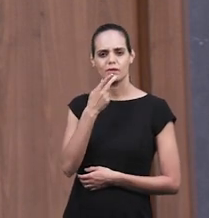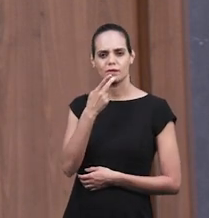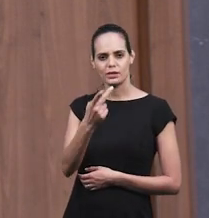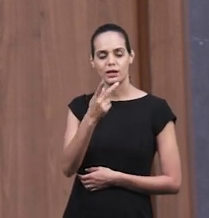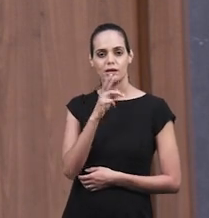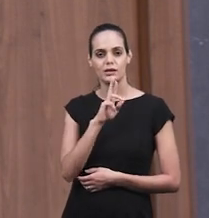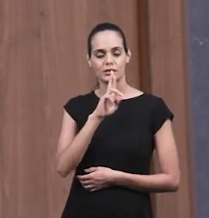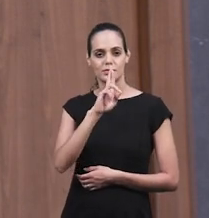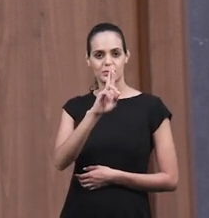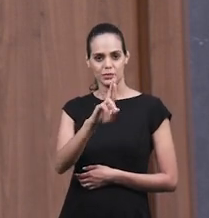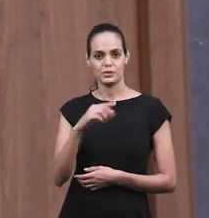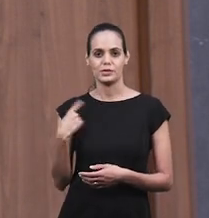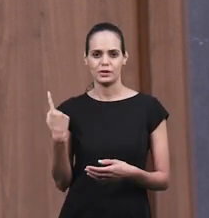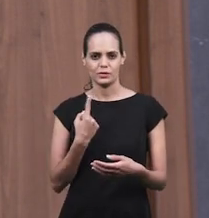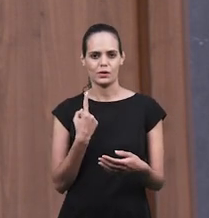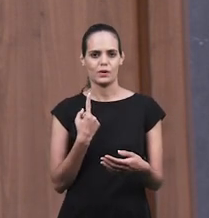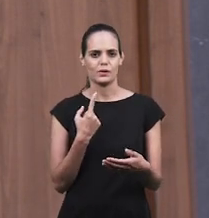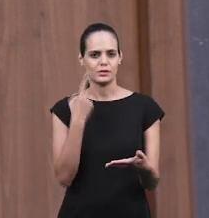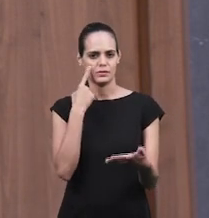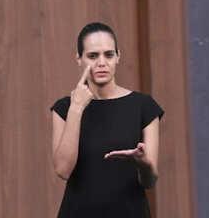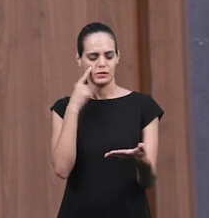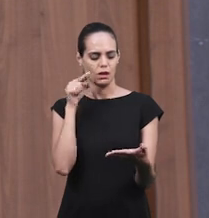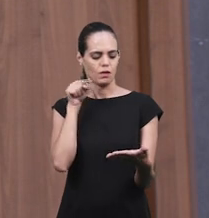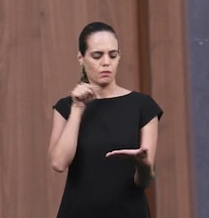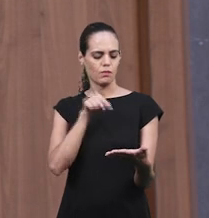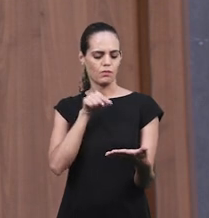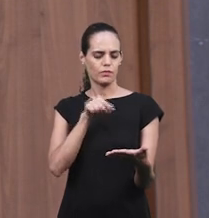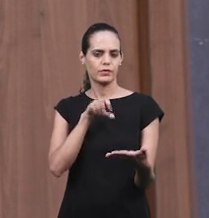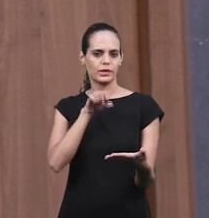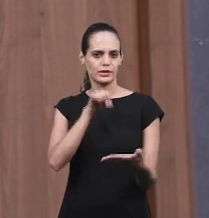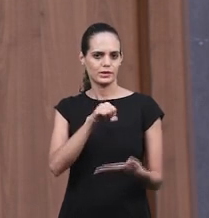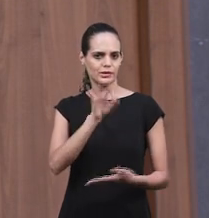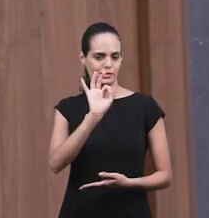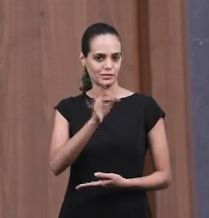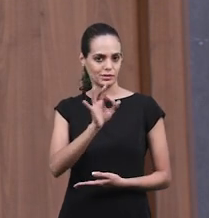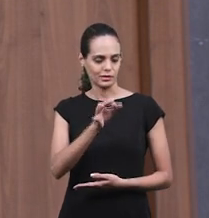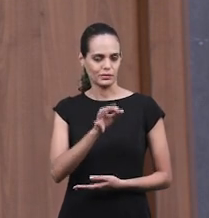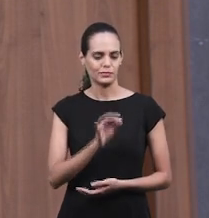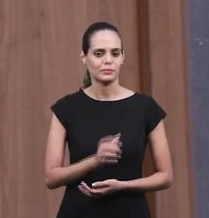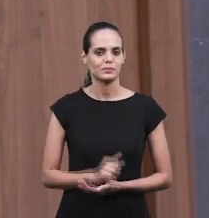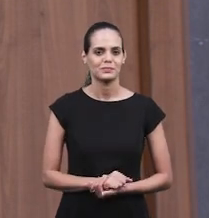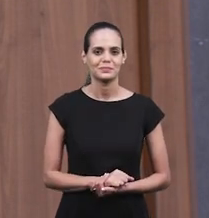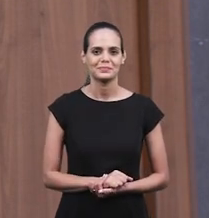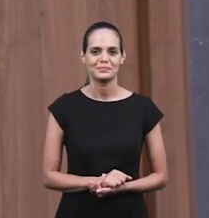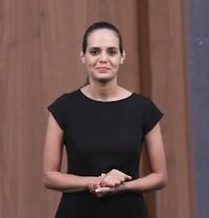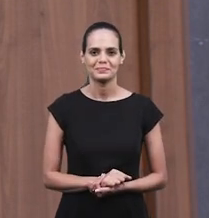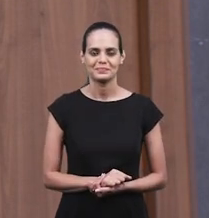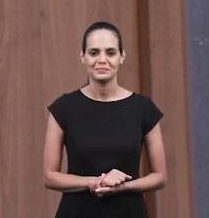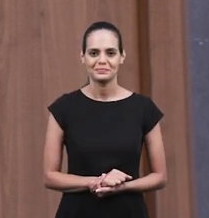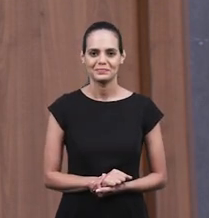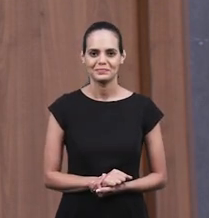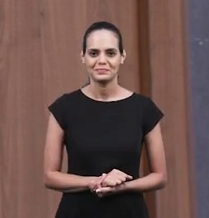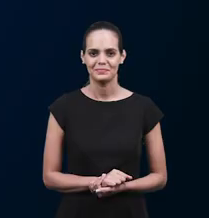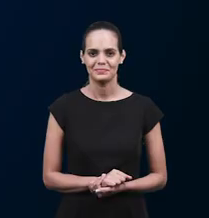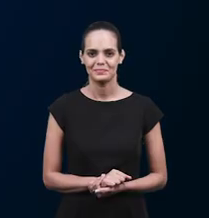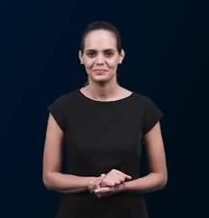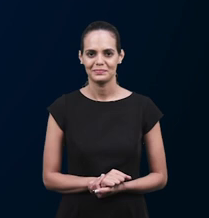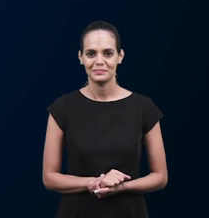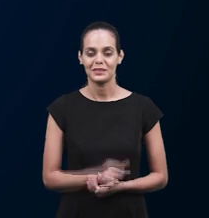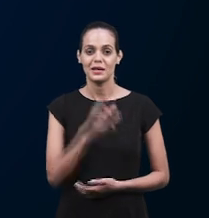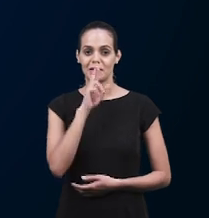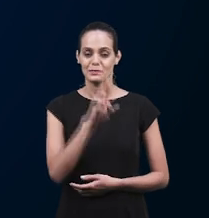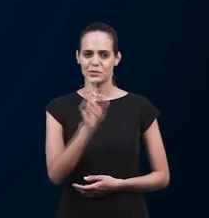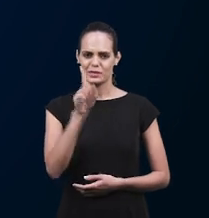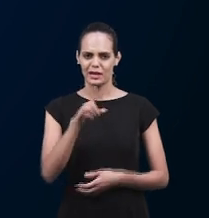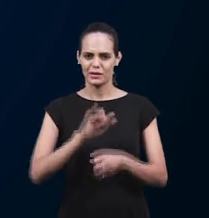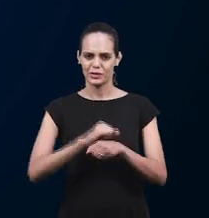4 para nós conferirmos se é isso mesmo que você está falando. Então, vamos ouvir a resposta. A